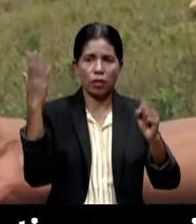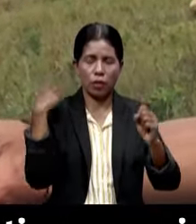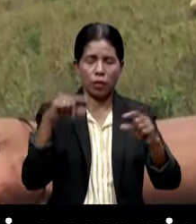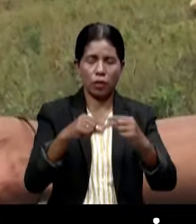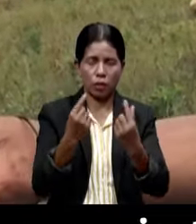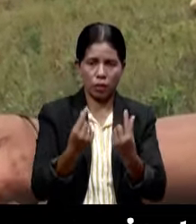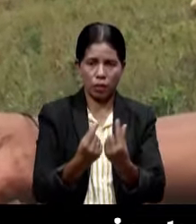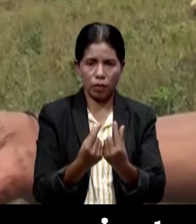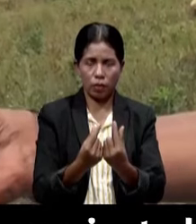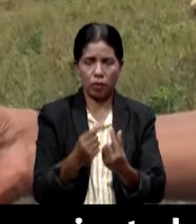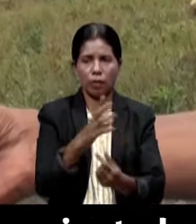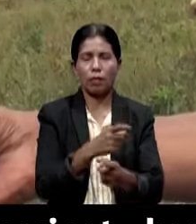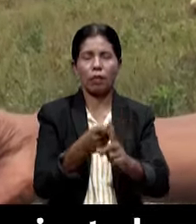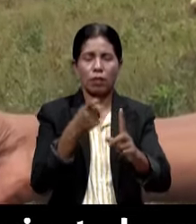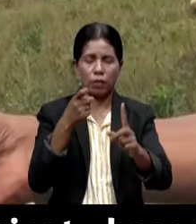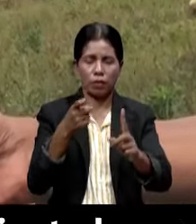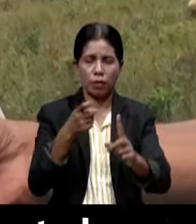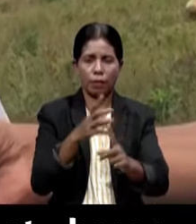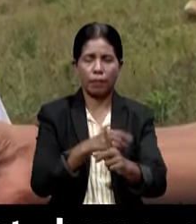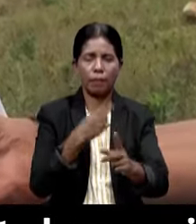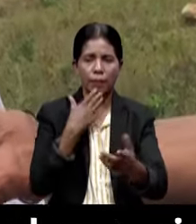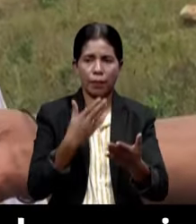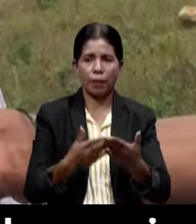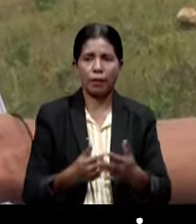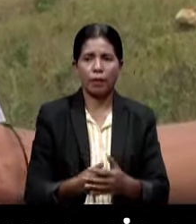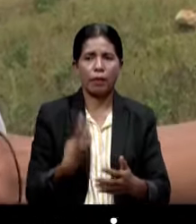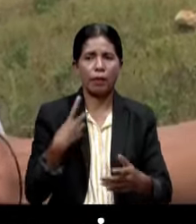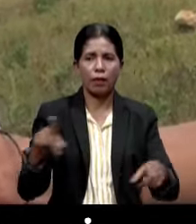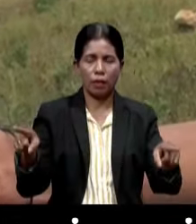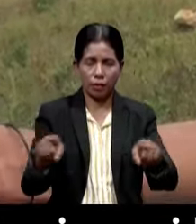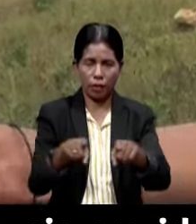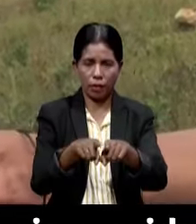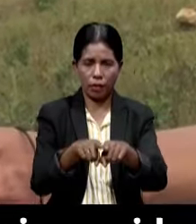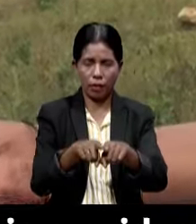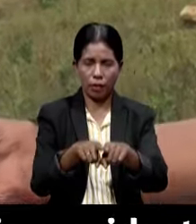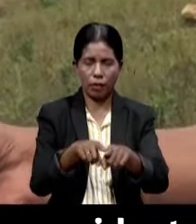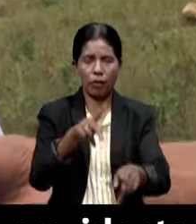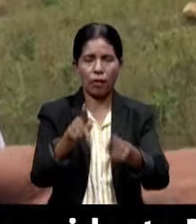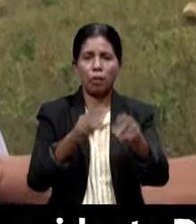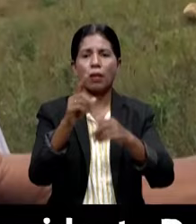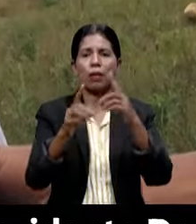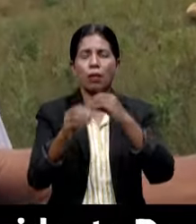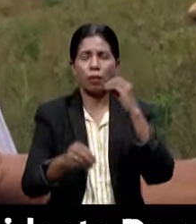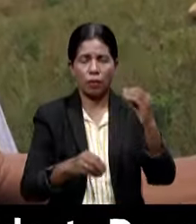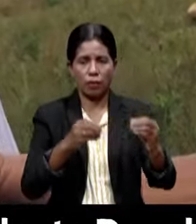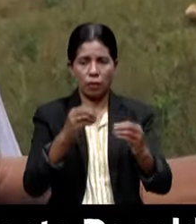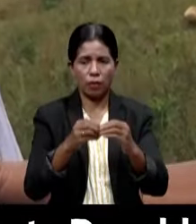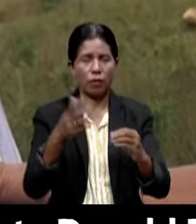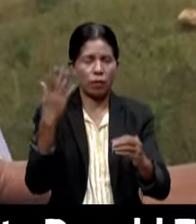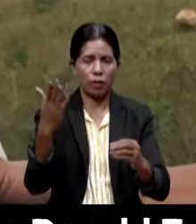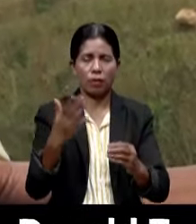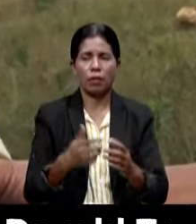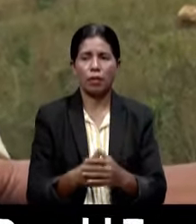República, ex-primeiro-ministro, ex-general da Orma Tata, Maka Nessa, assim, a comunidade conava. Uta iha, nilio